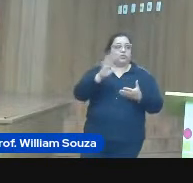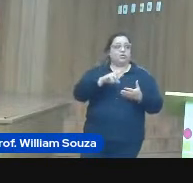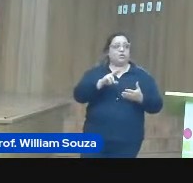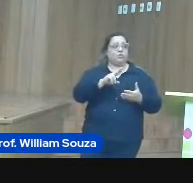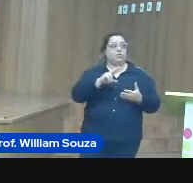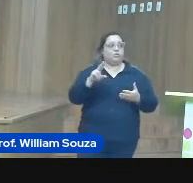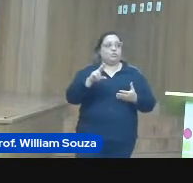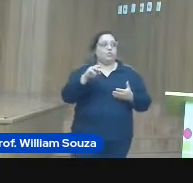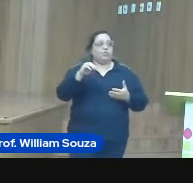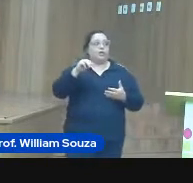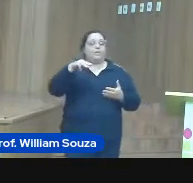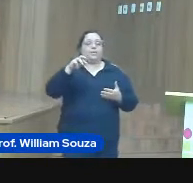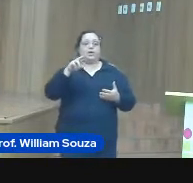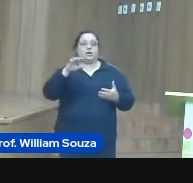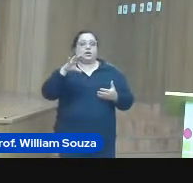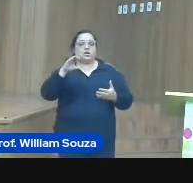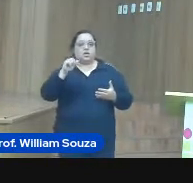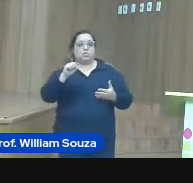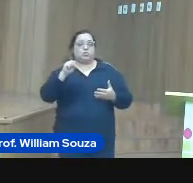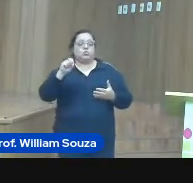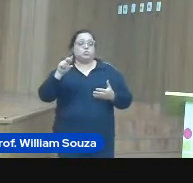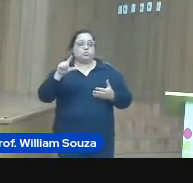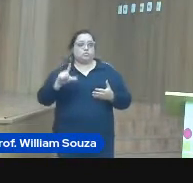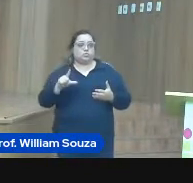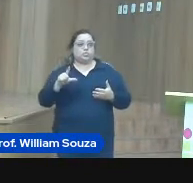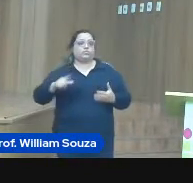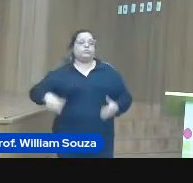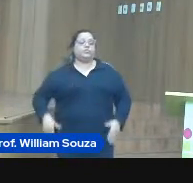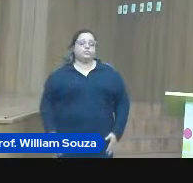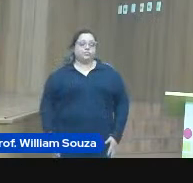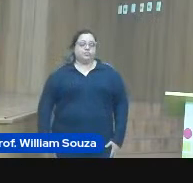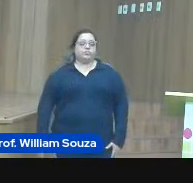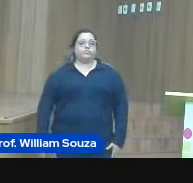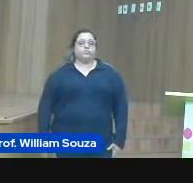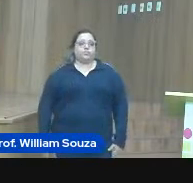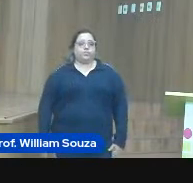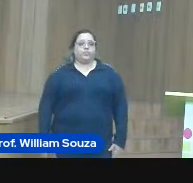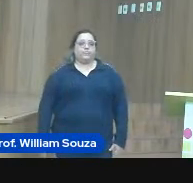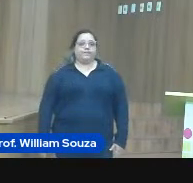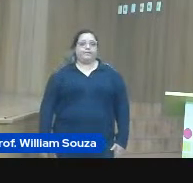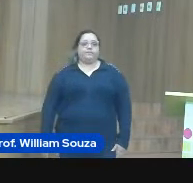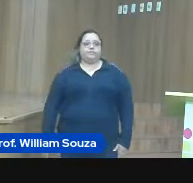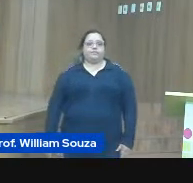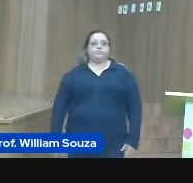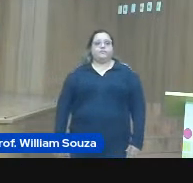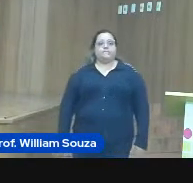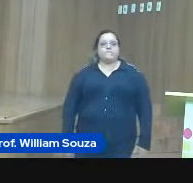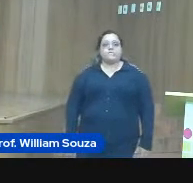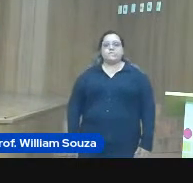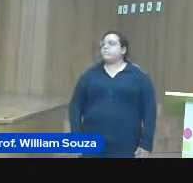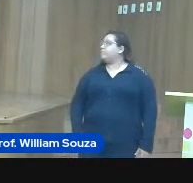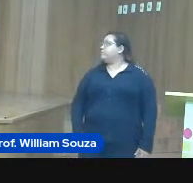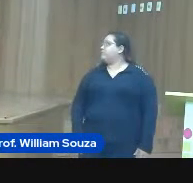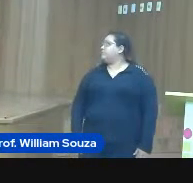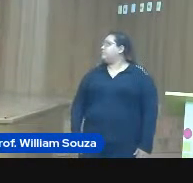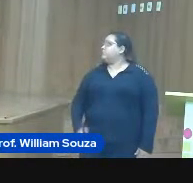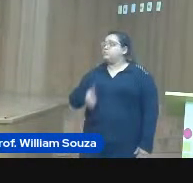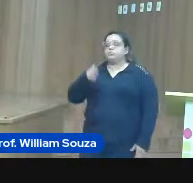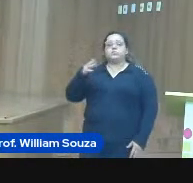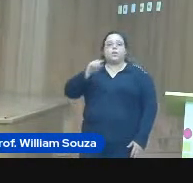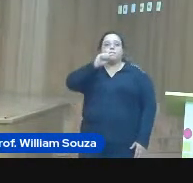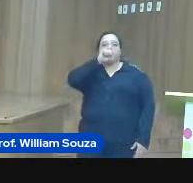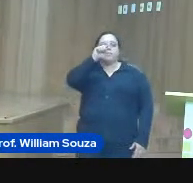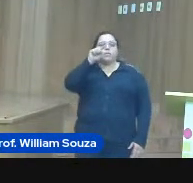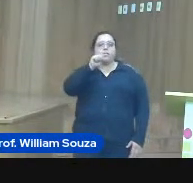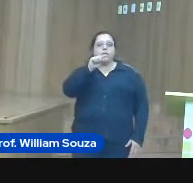América Central. Olhem, esses pontinhos que estão na tela são registros